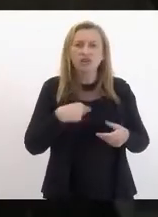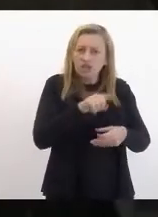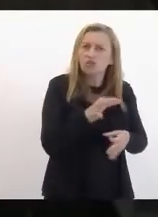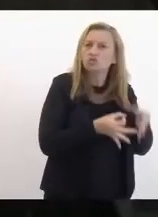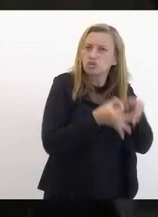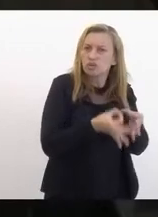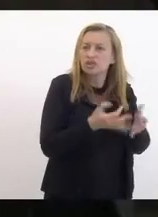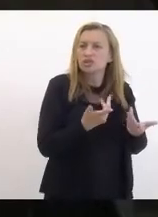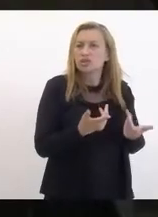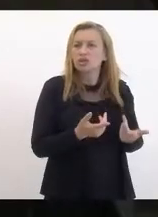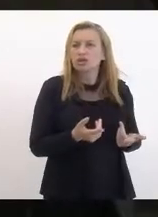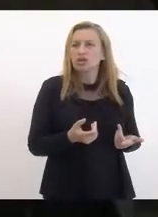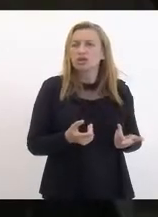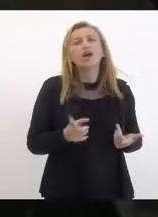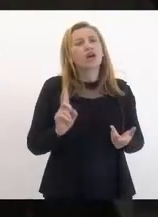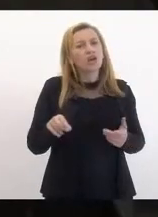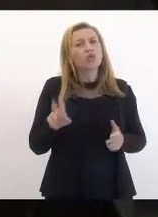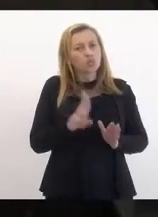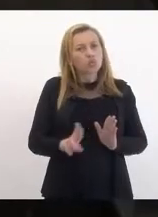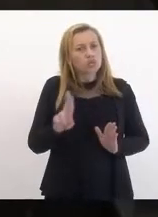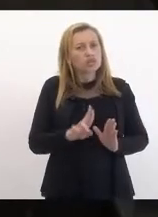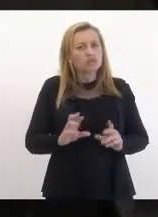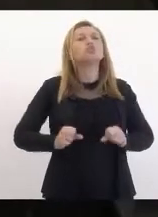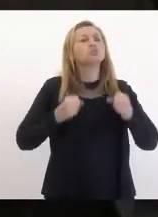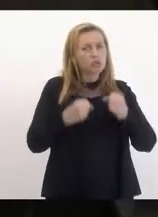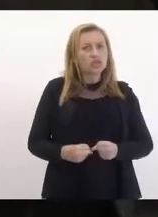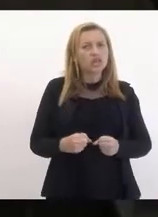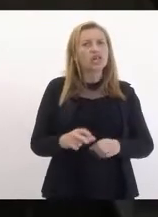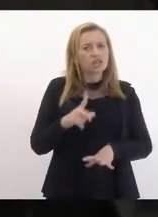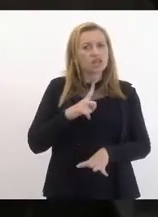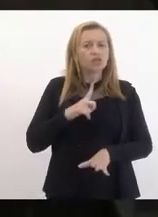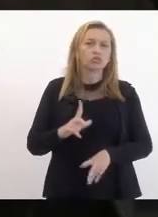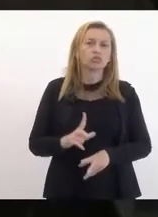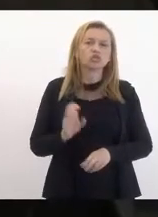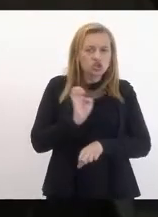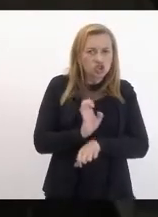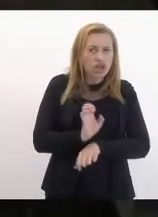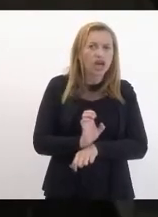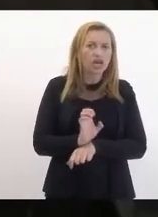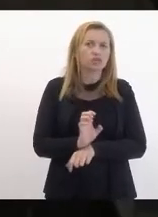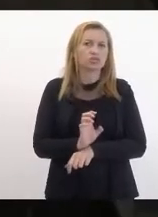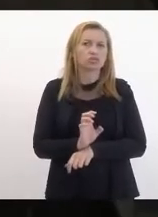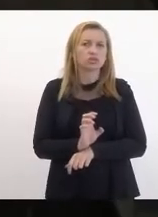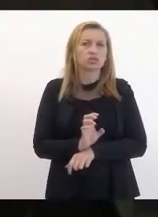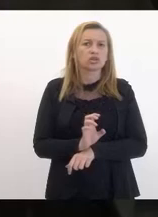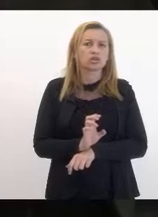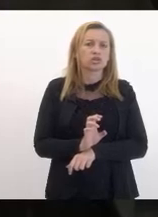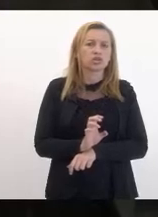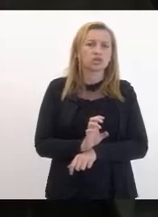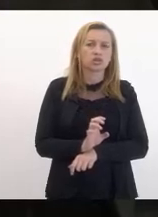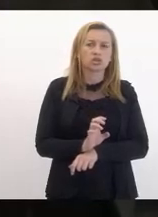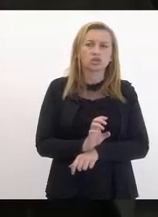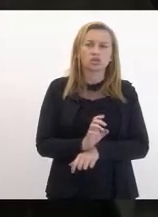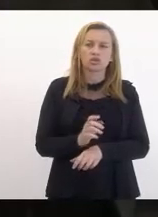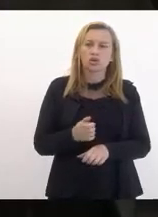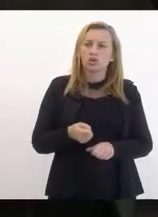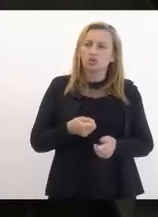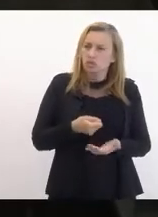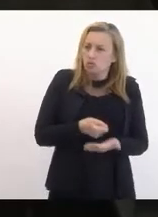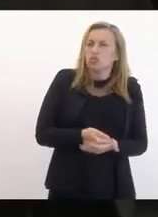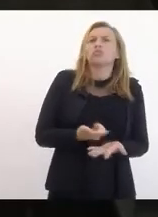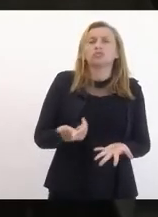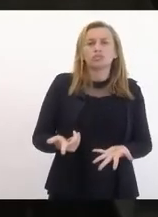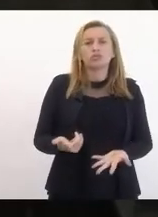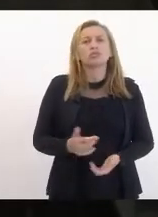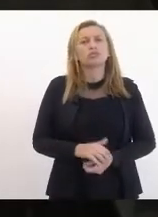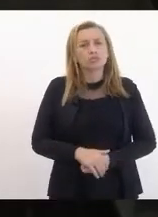julgamento. Esses são os instrumentos potentes, inclusive, que o Estado que detém o monopólio da força